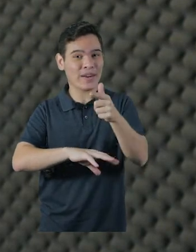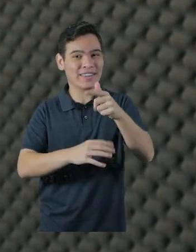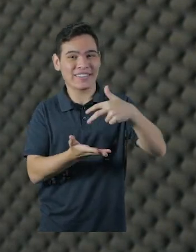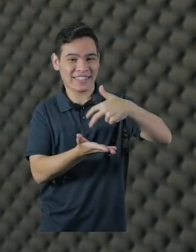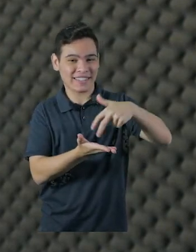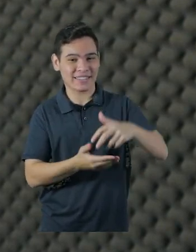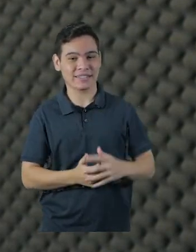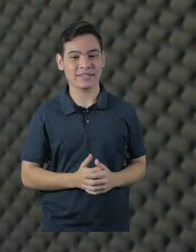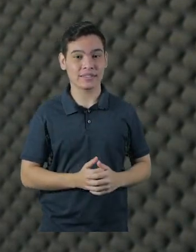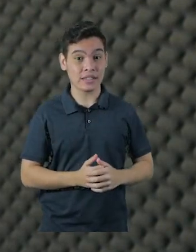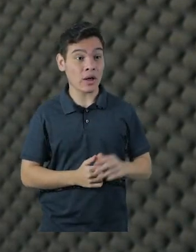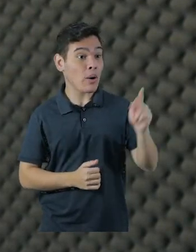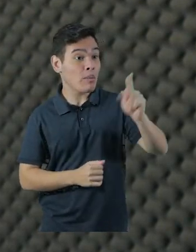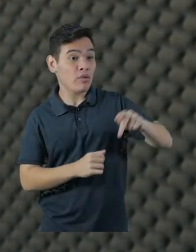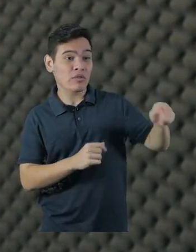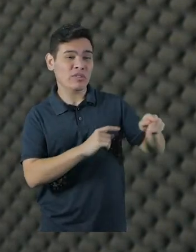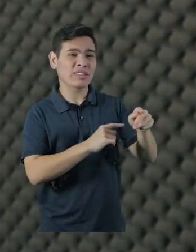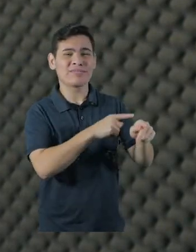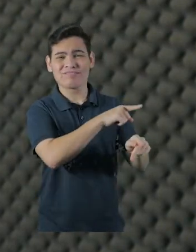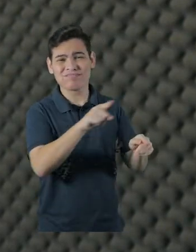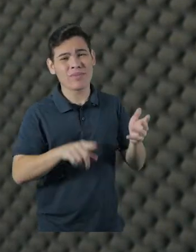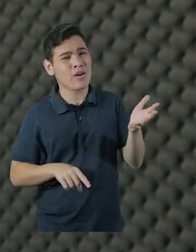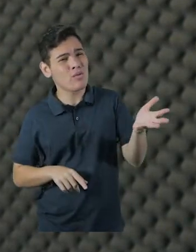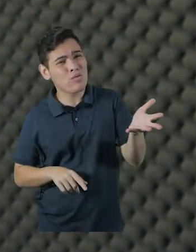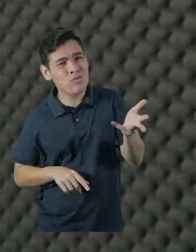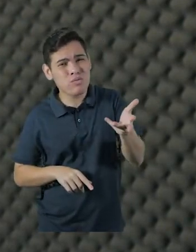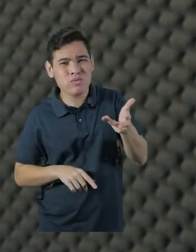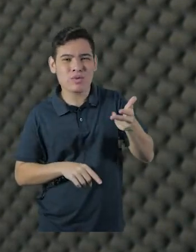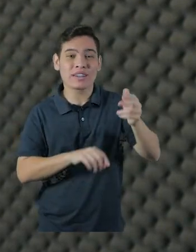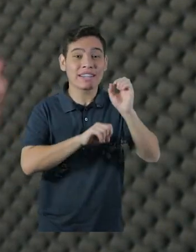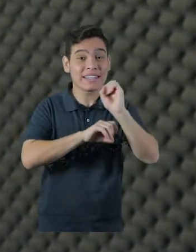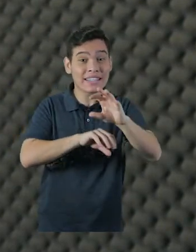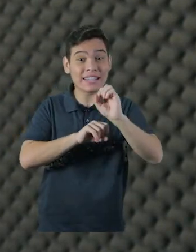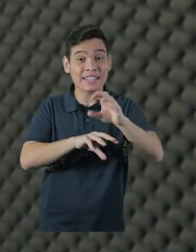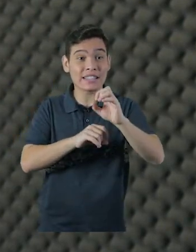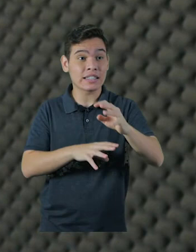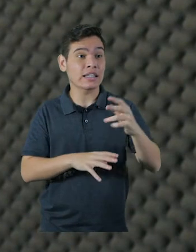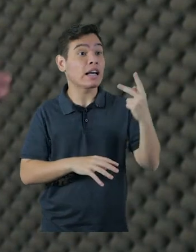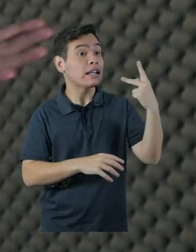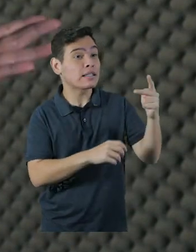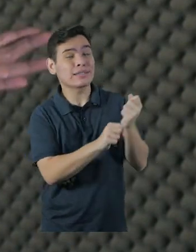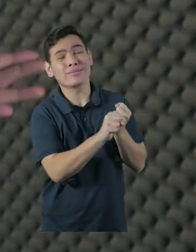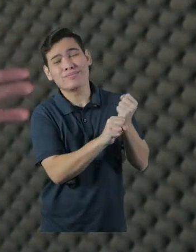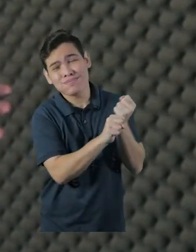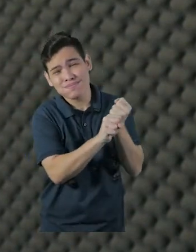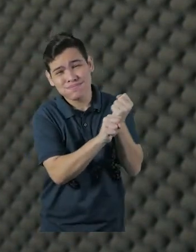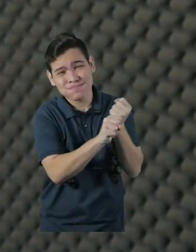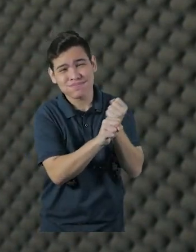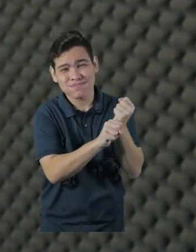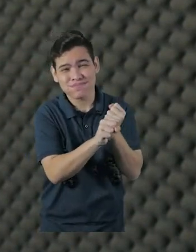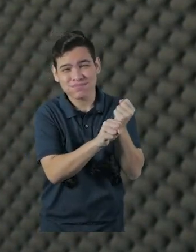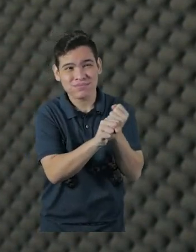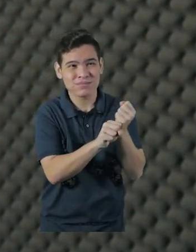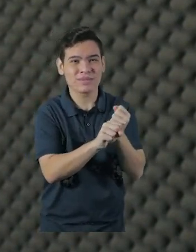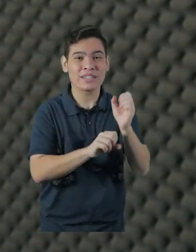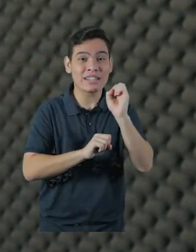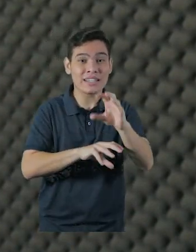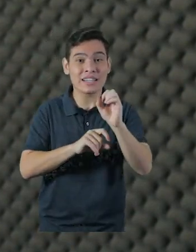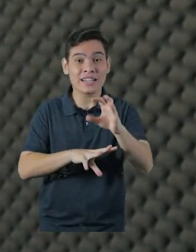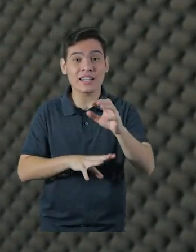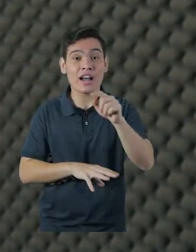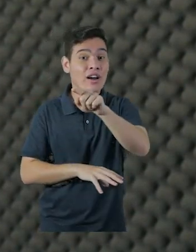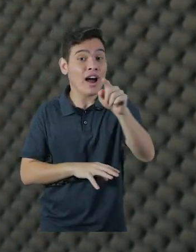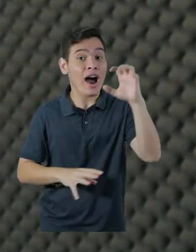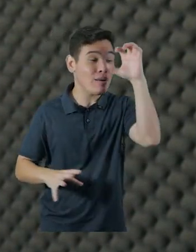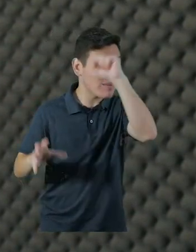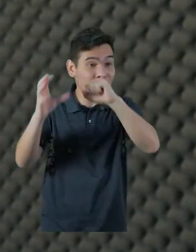artistas incríveis que trazem as suas peculiaridades e professores que pesquisam há décadas sistemas